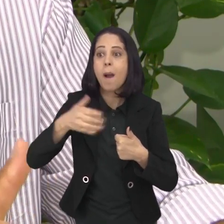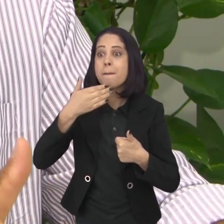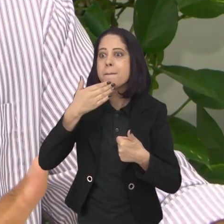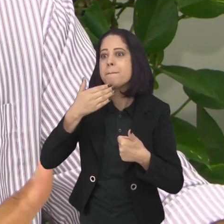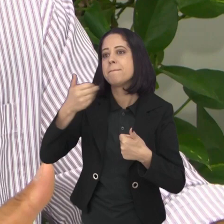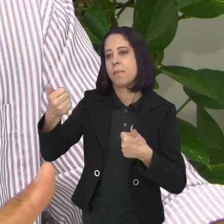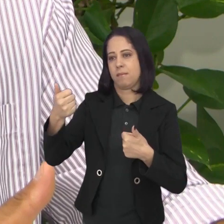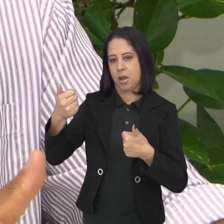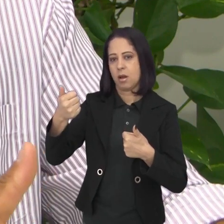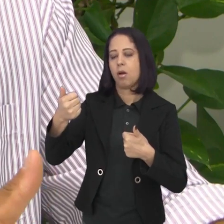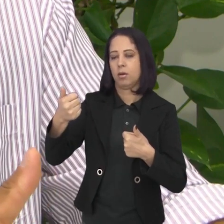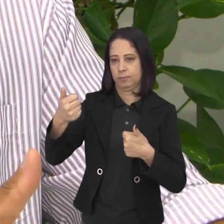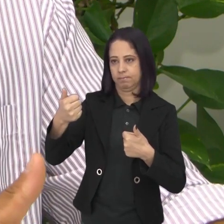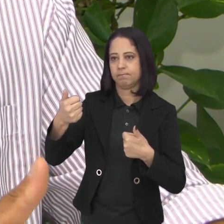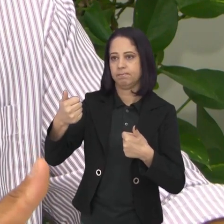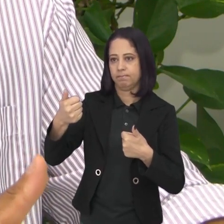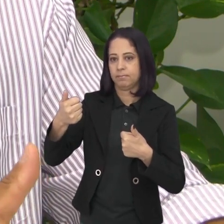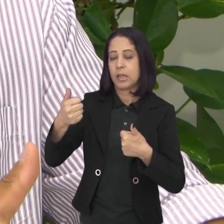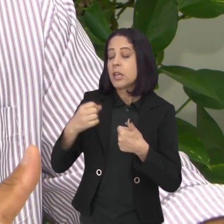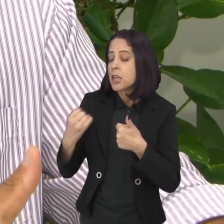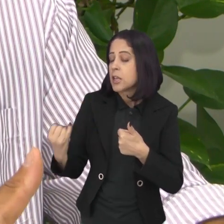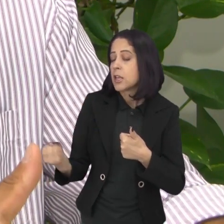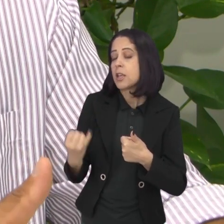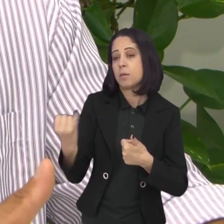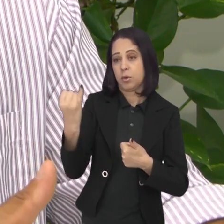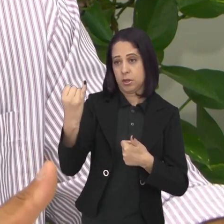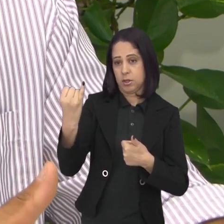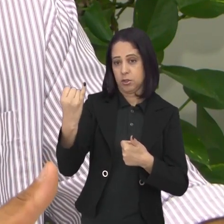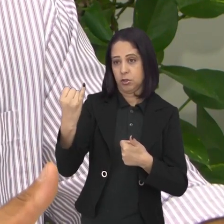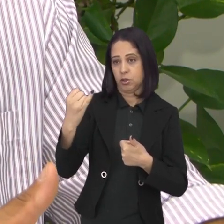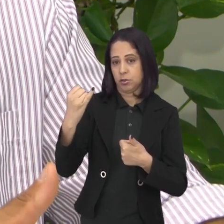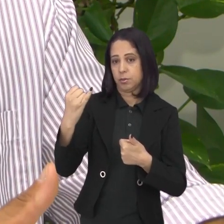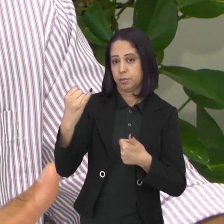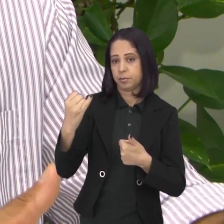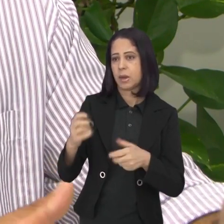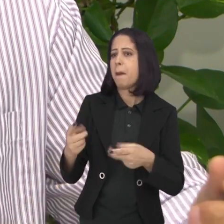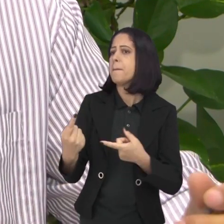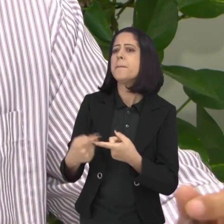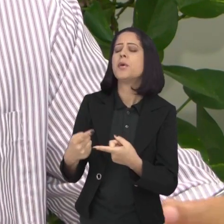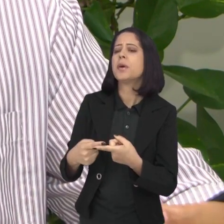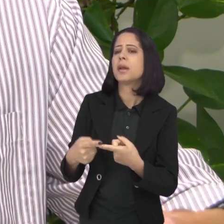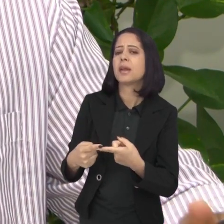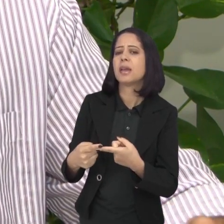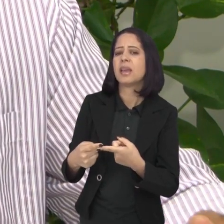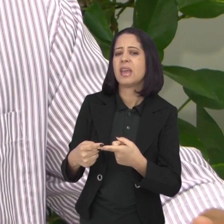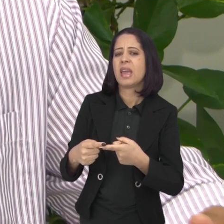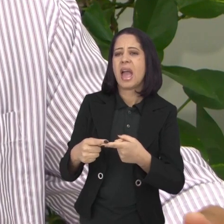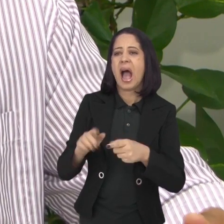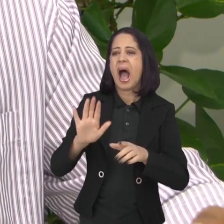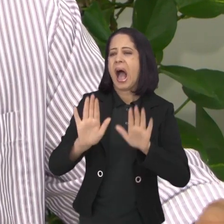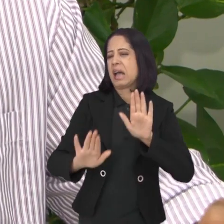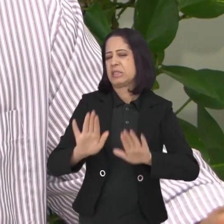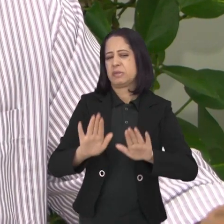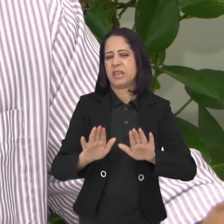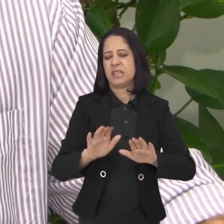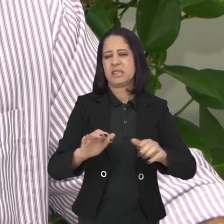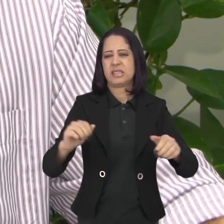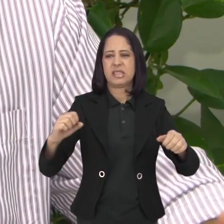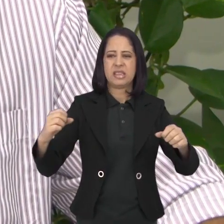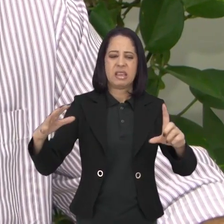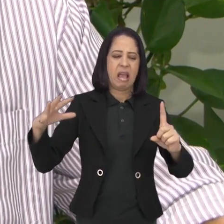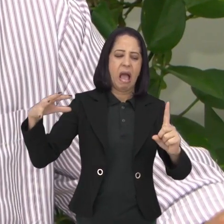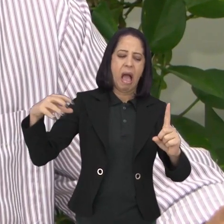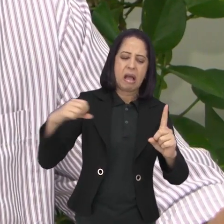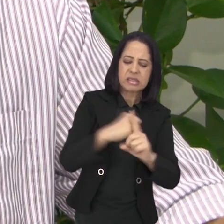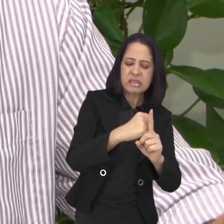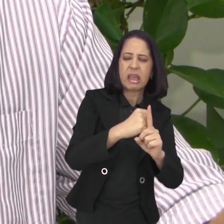a conscientização é a ação mais forte que se tem, né, com relação à segurança no trânsito.